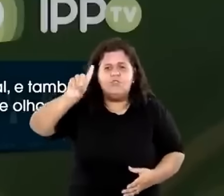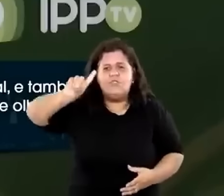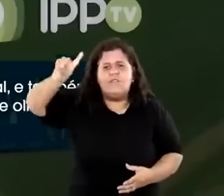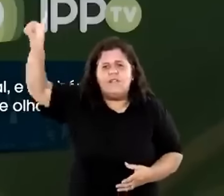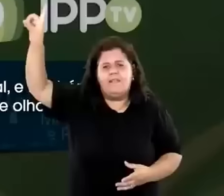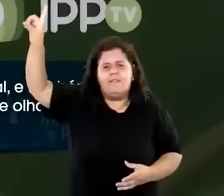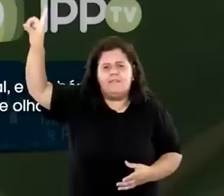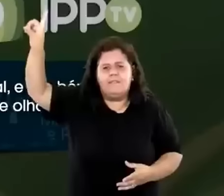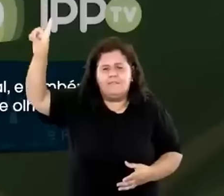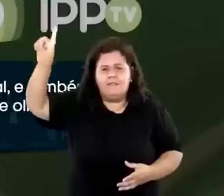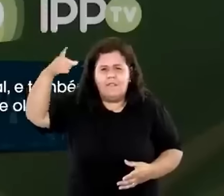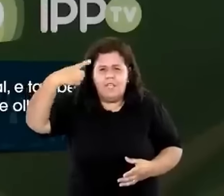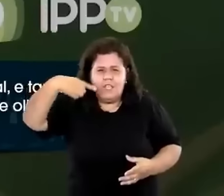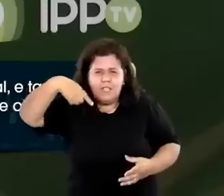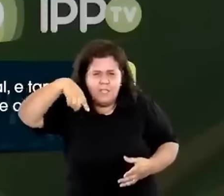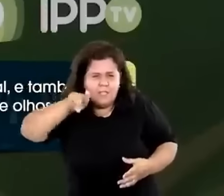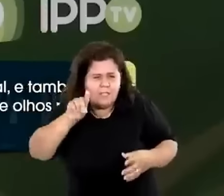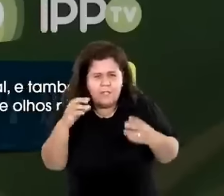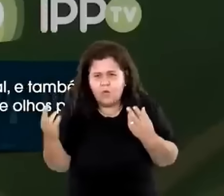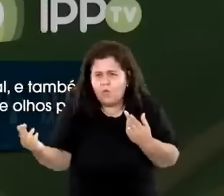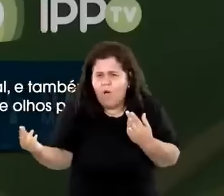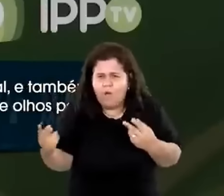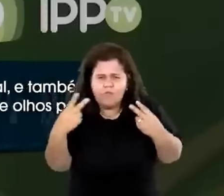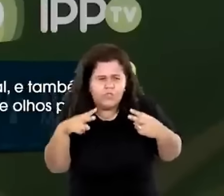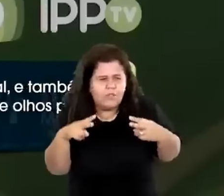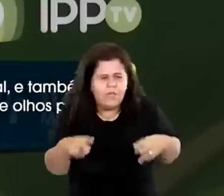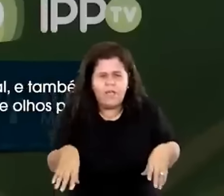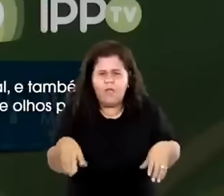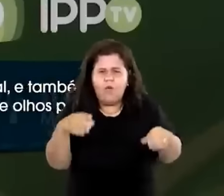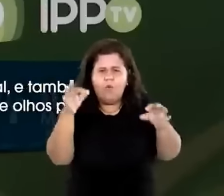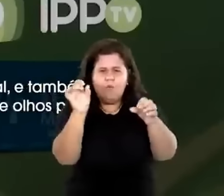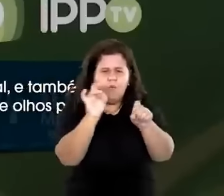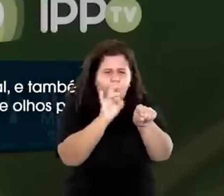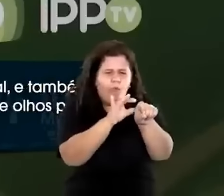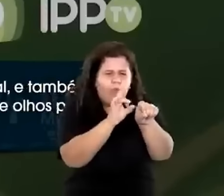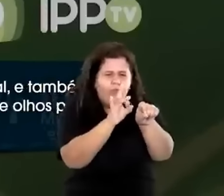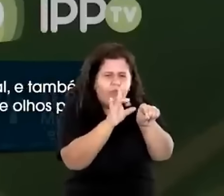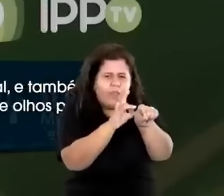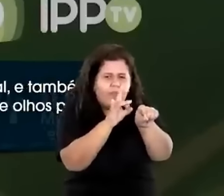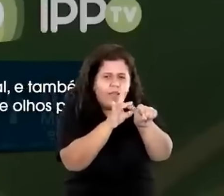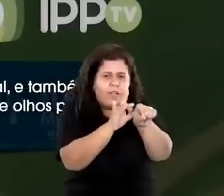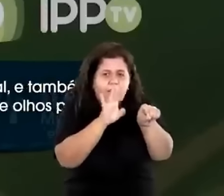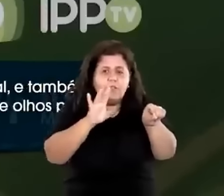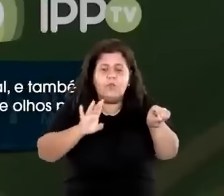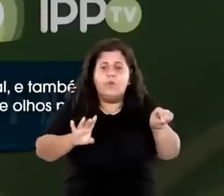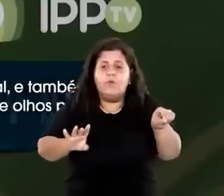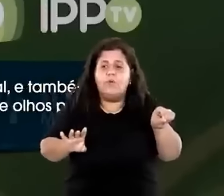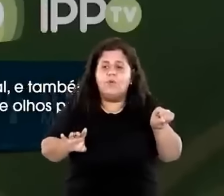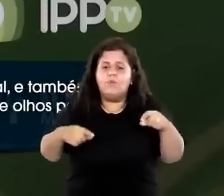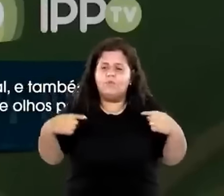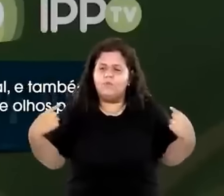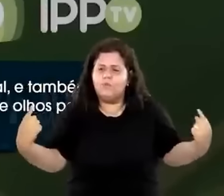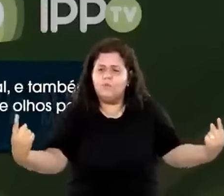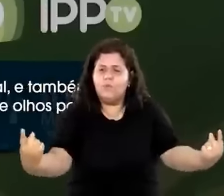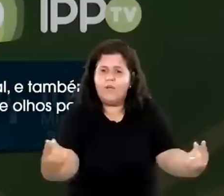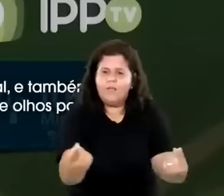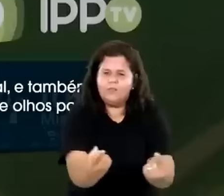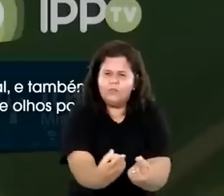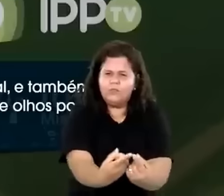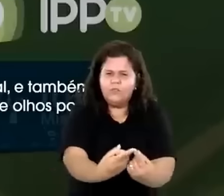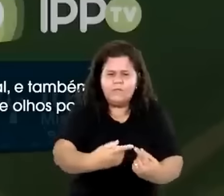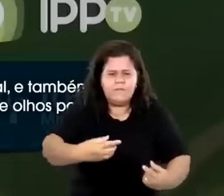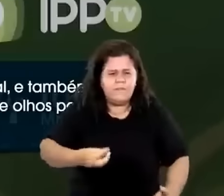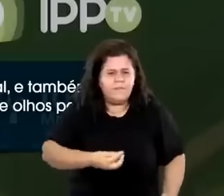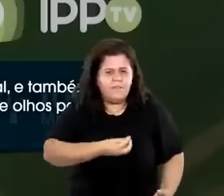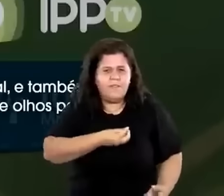queimar de vidro semelhante ao Cristal e também no meio do Trono e À Volta do Trono quatro seres viventes